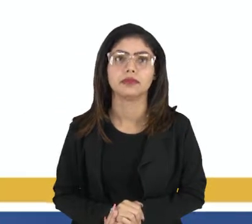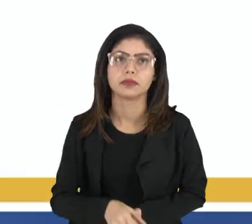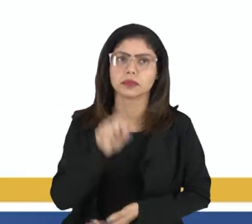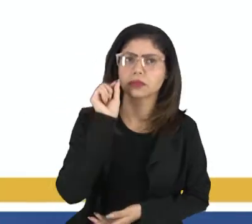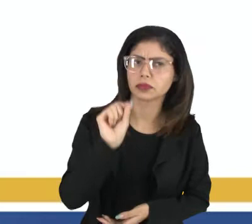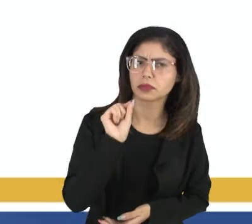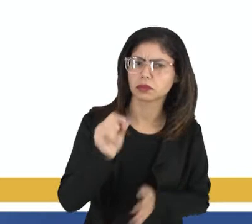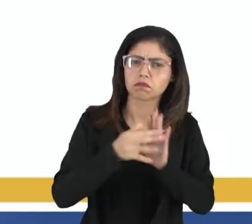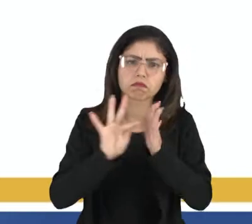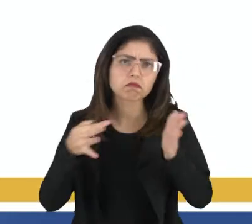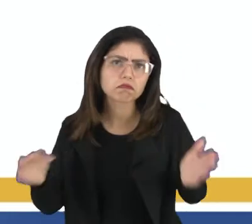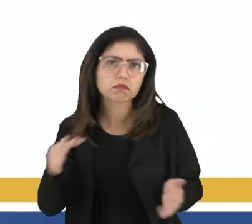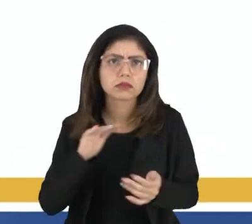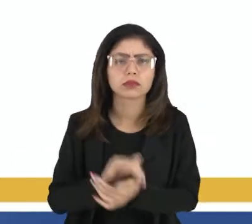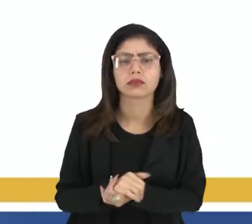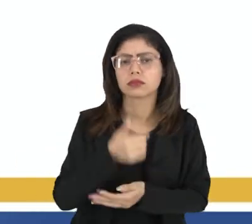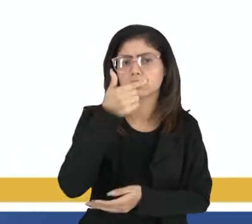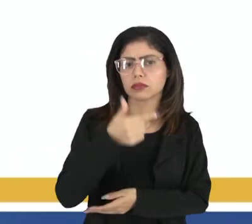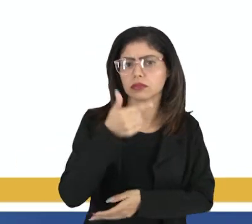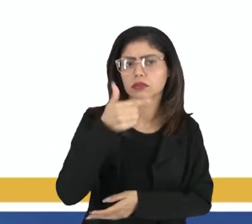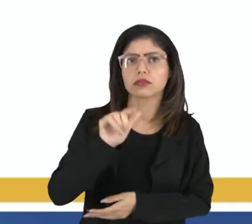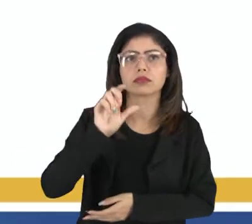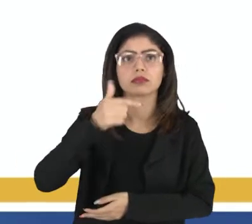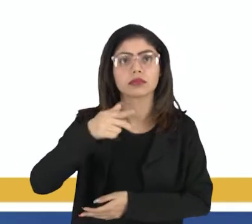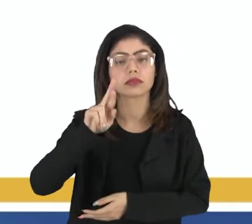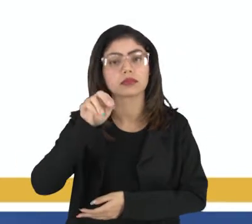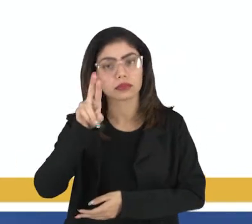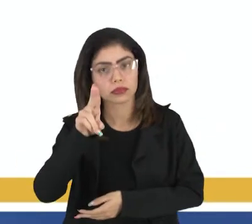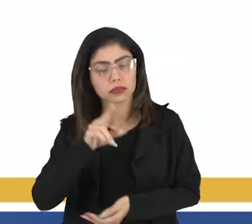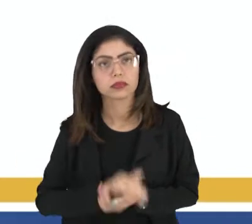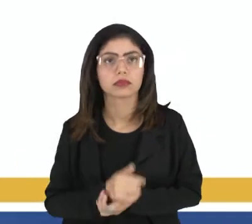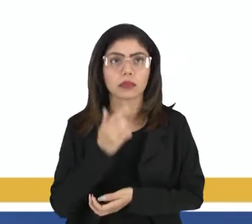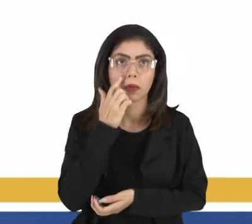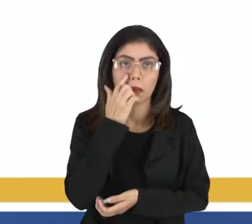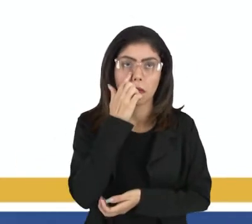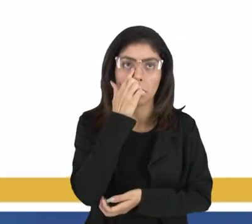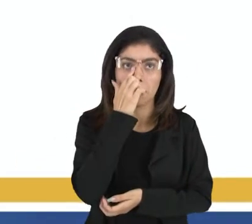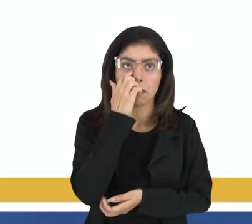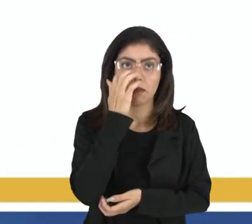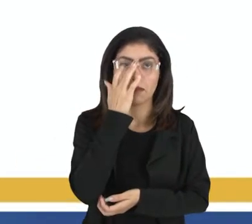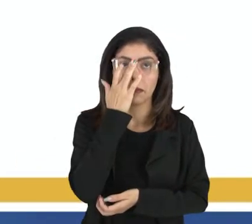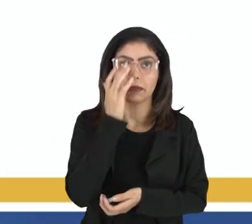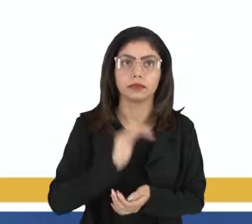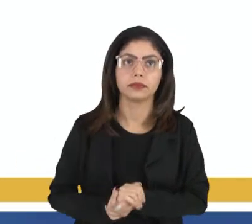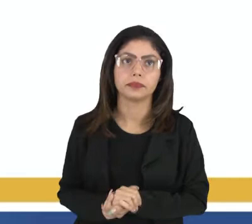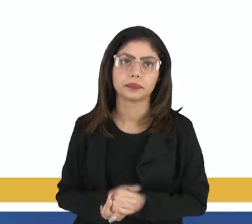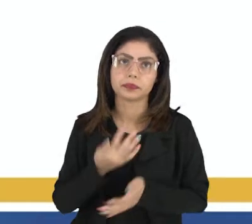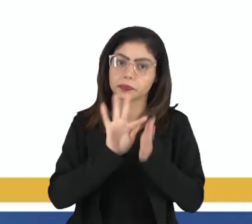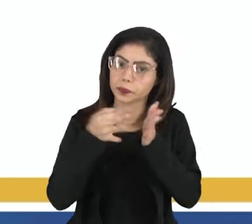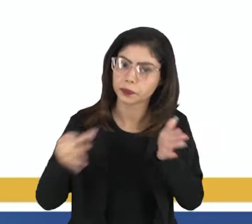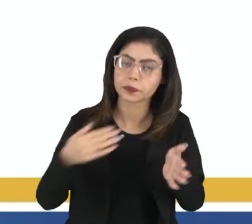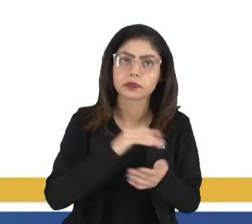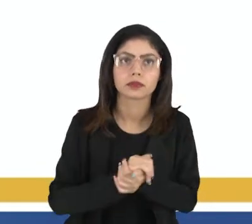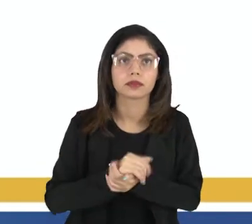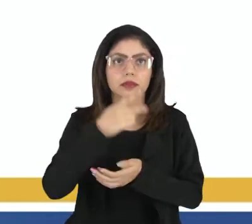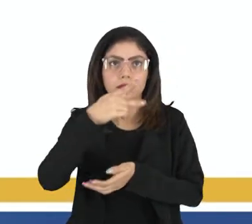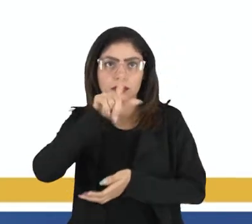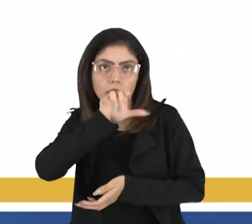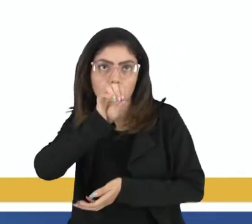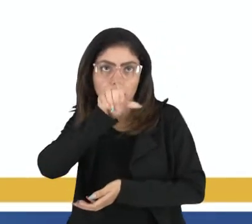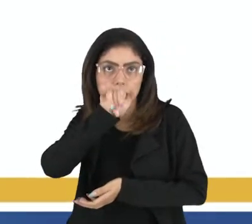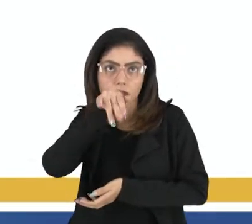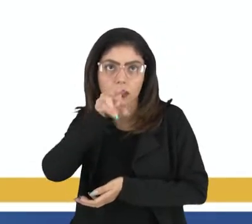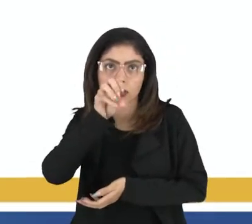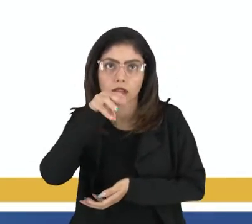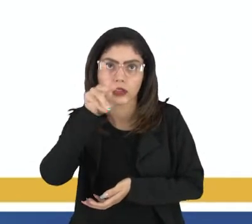O que é uma função do segundo grau? Uma função é uma